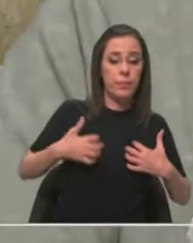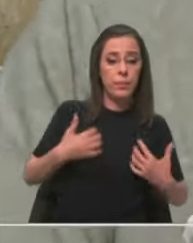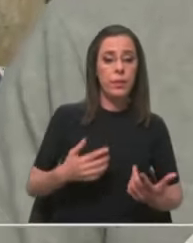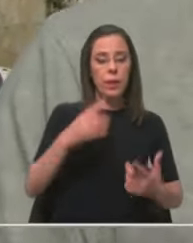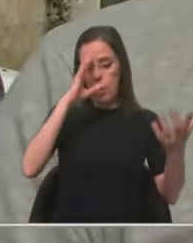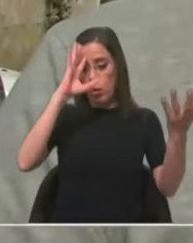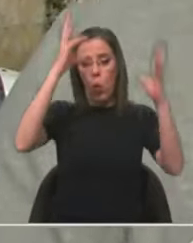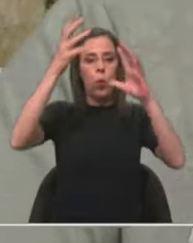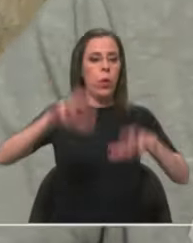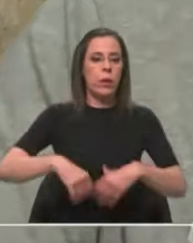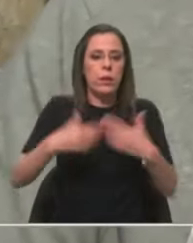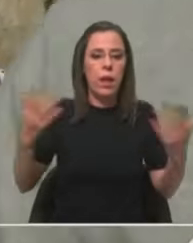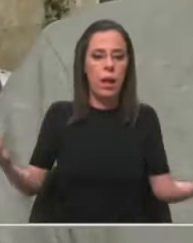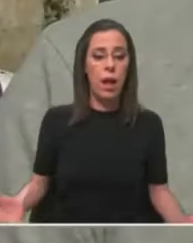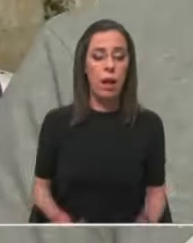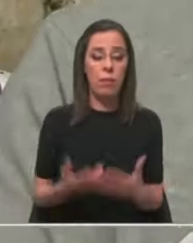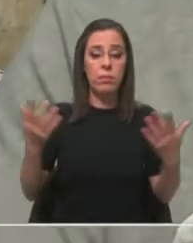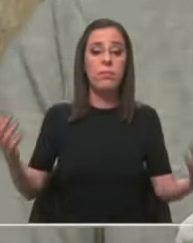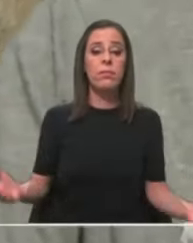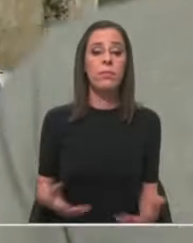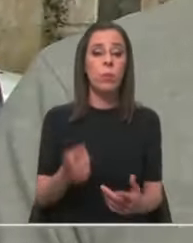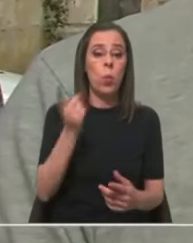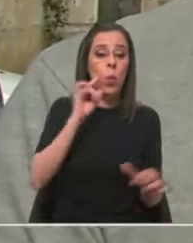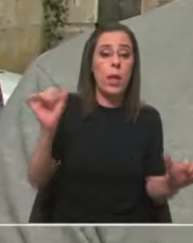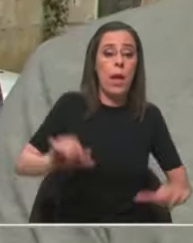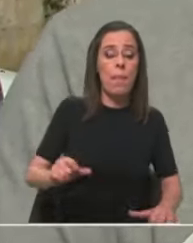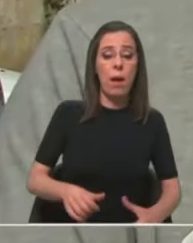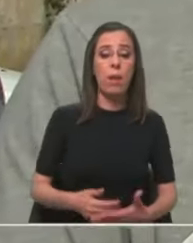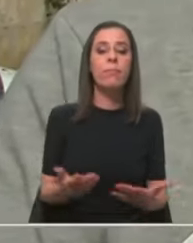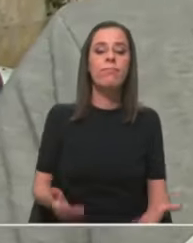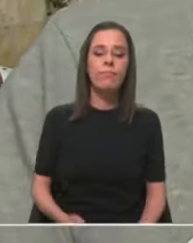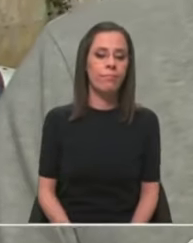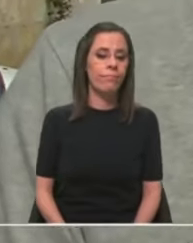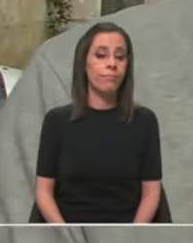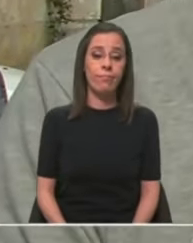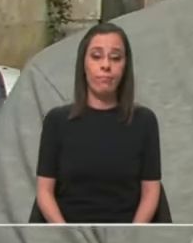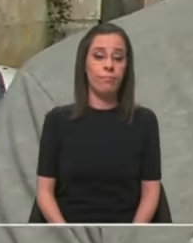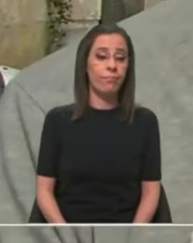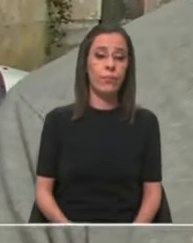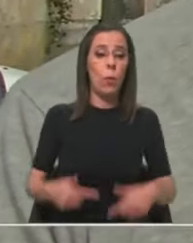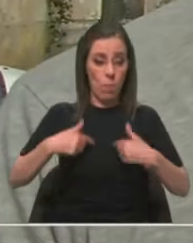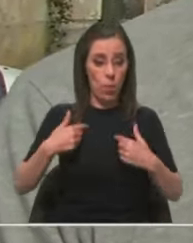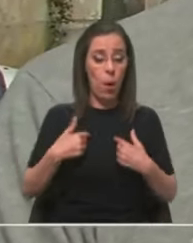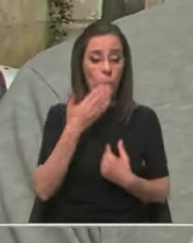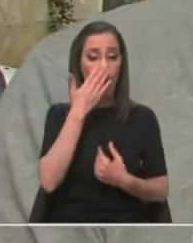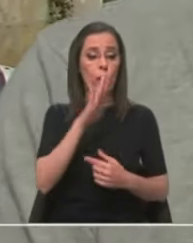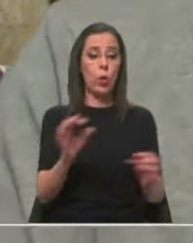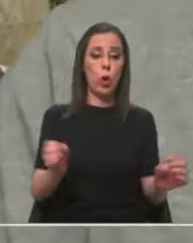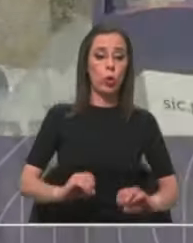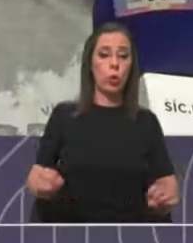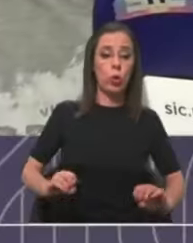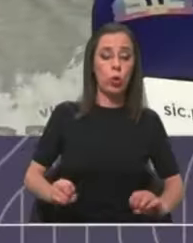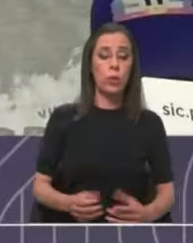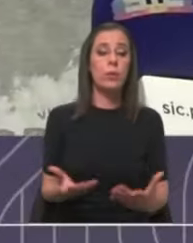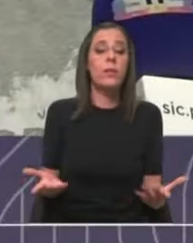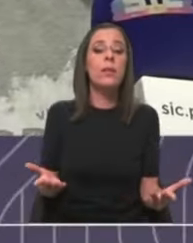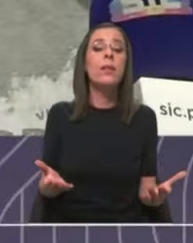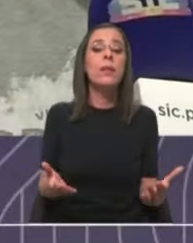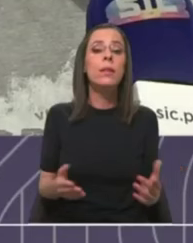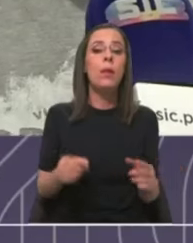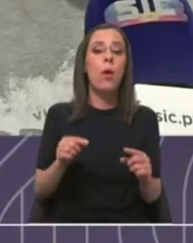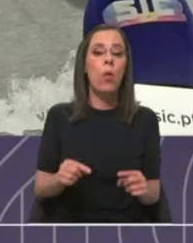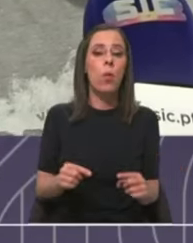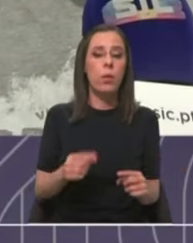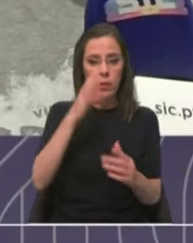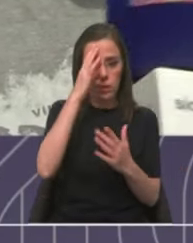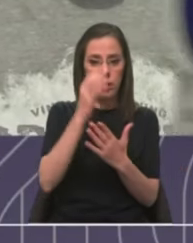loucura, sei lá, um dia mau, pronto, mas ele não teve essa noção. E acho que hoje em dia não